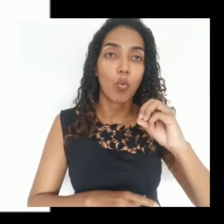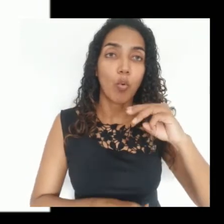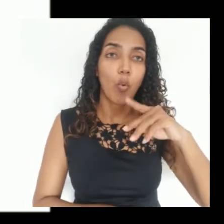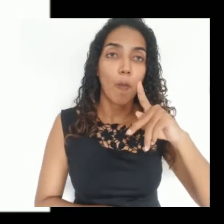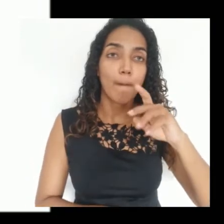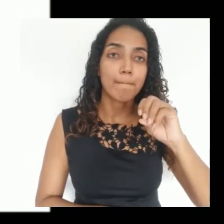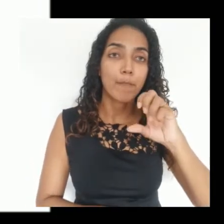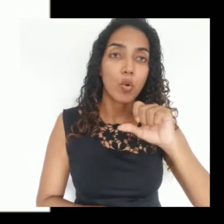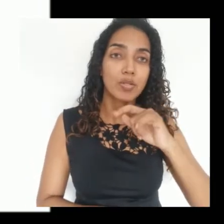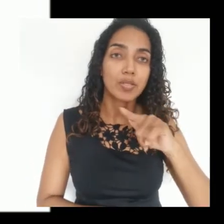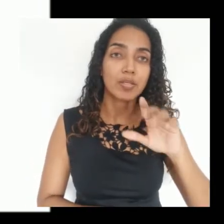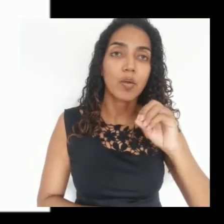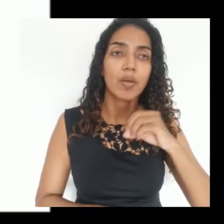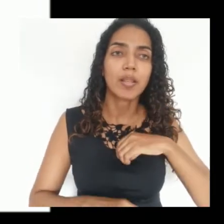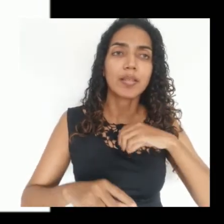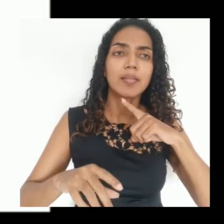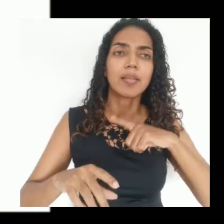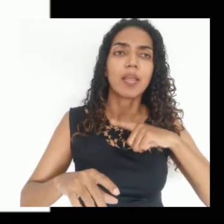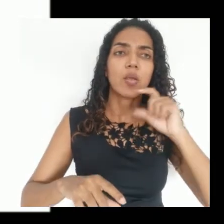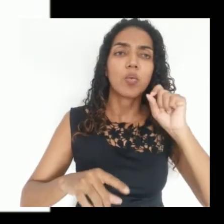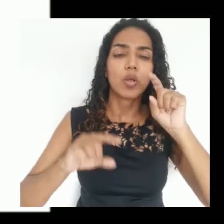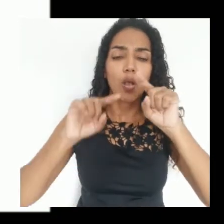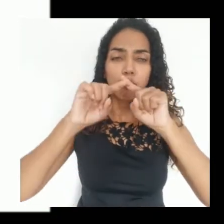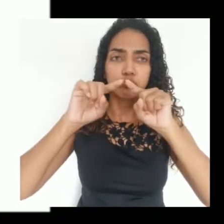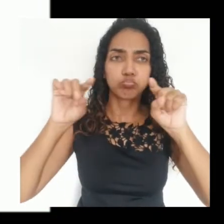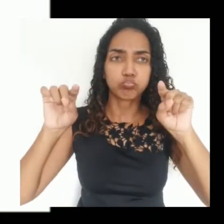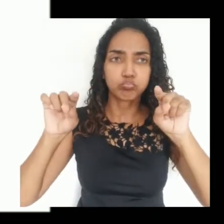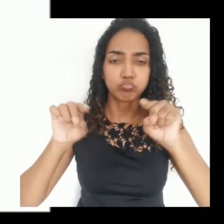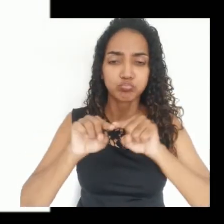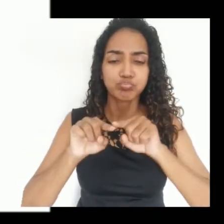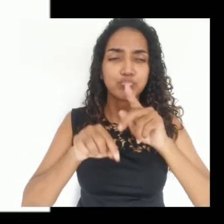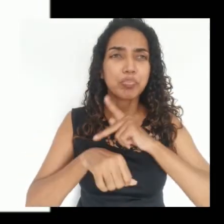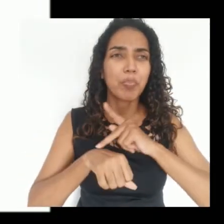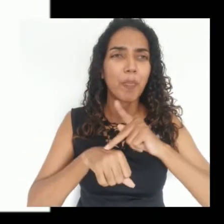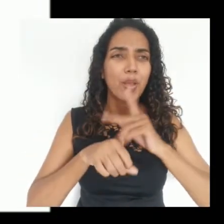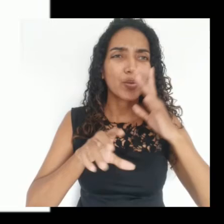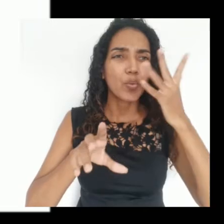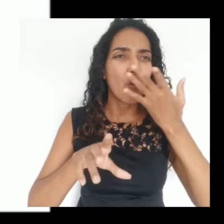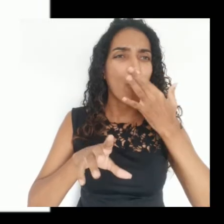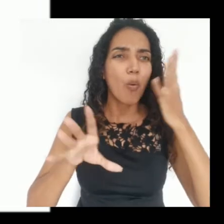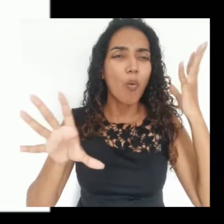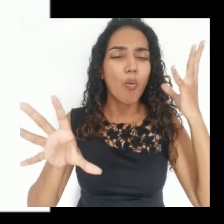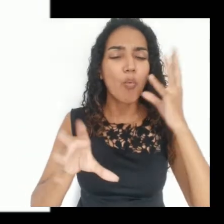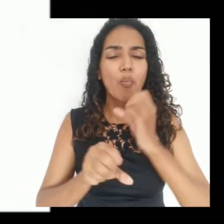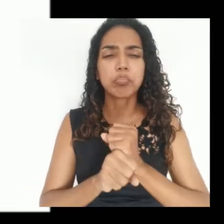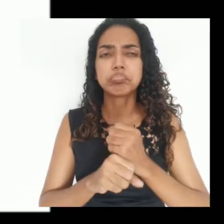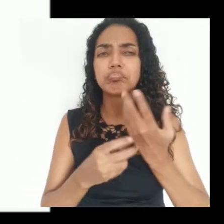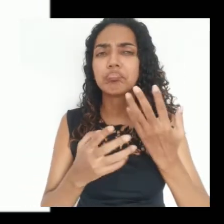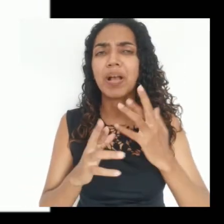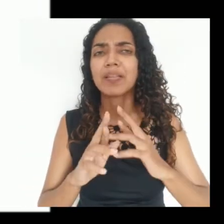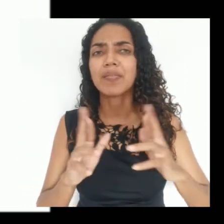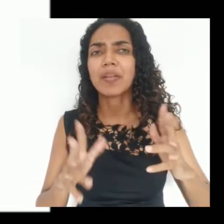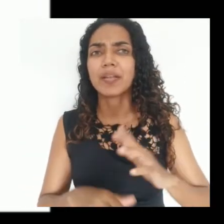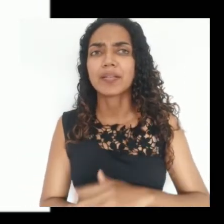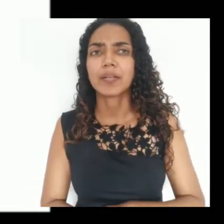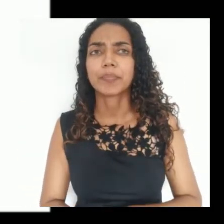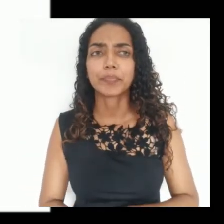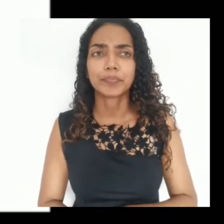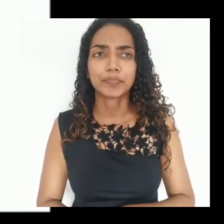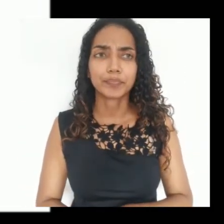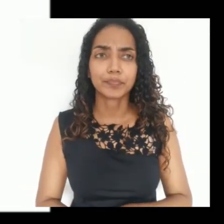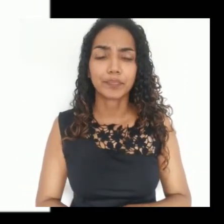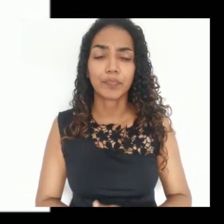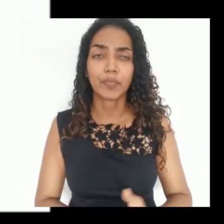é que isso aqui significa? Qual a diferença? Como na composição, na agregação, eu falei que o todo ele